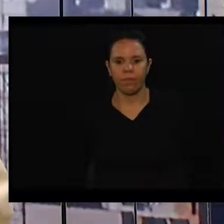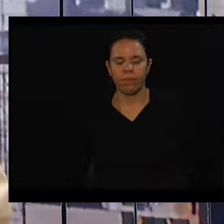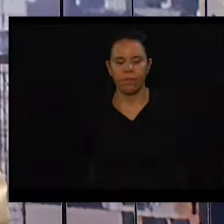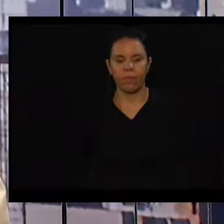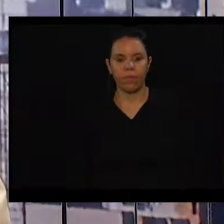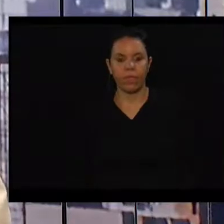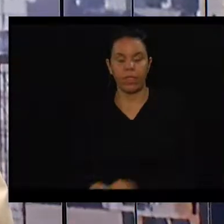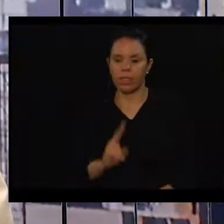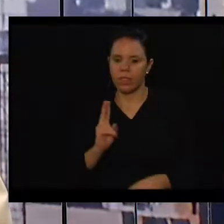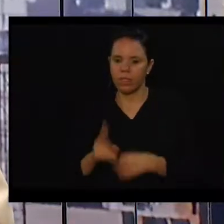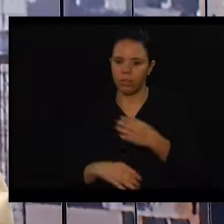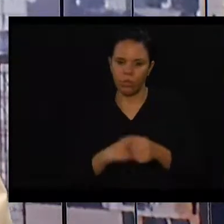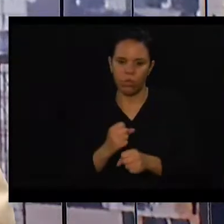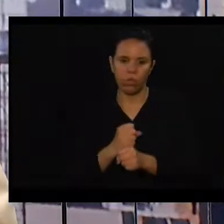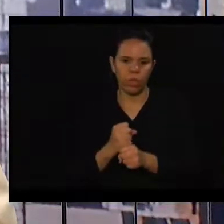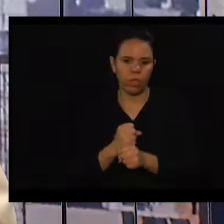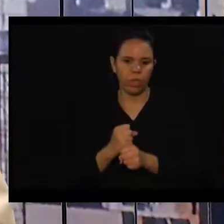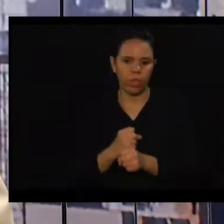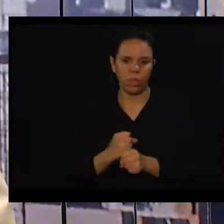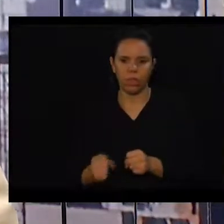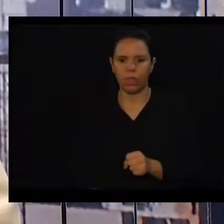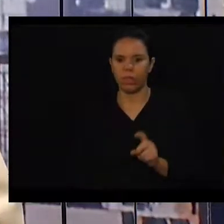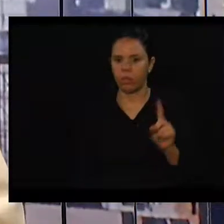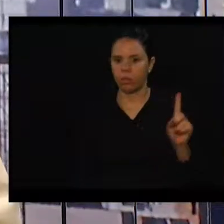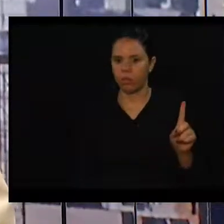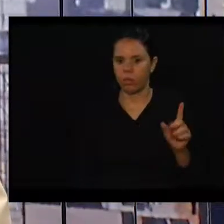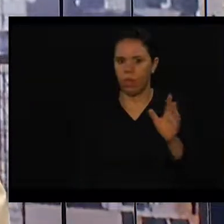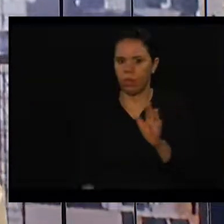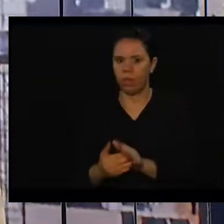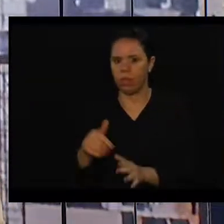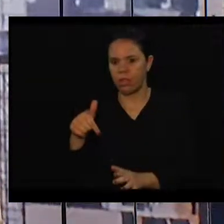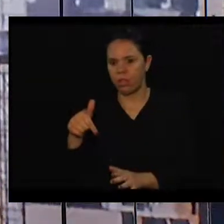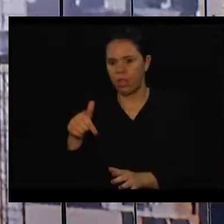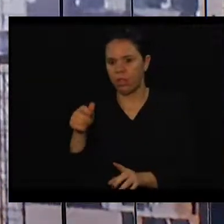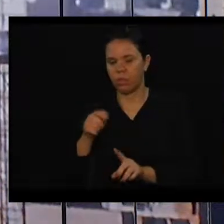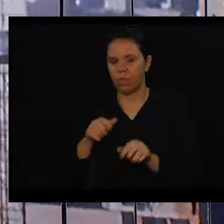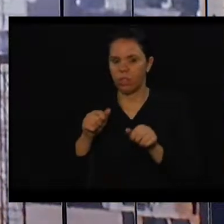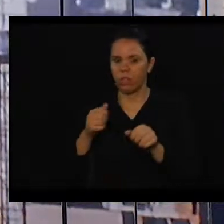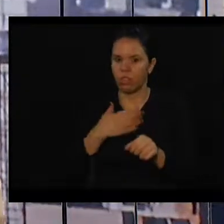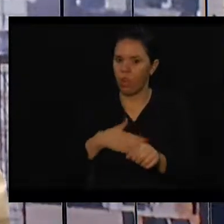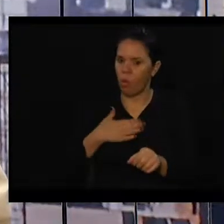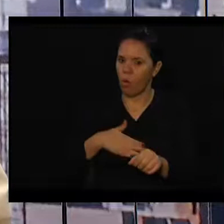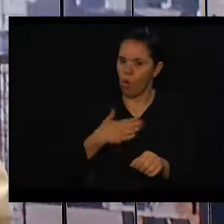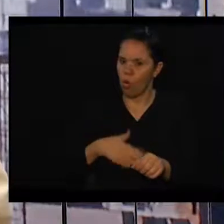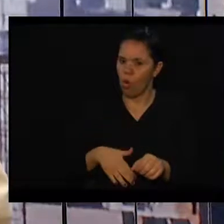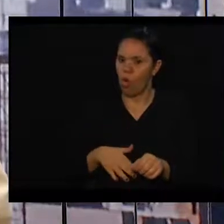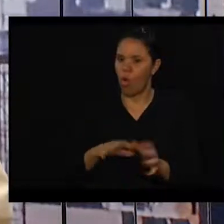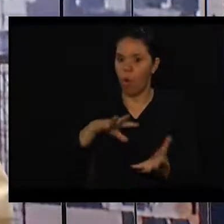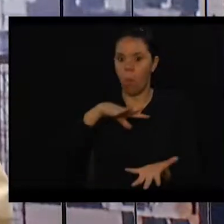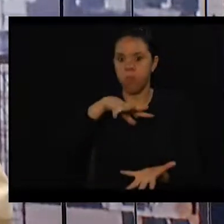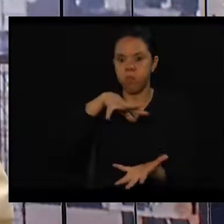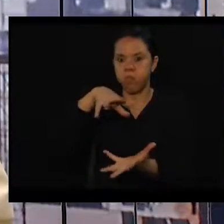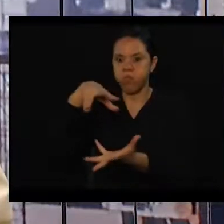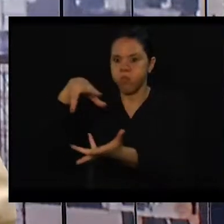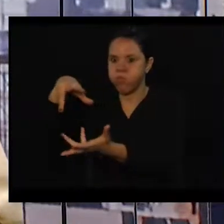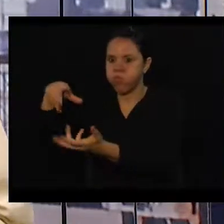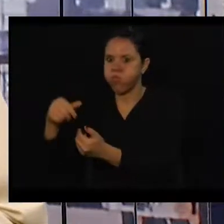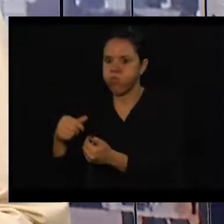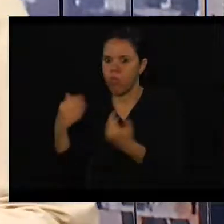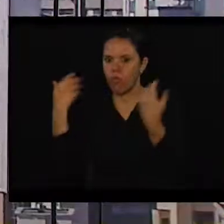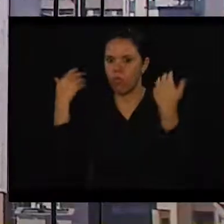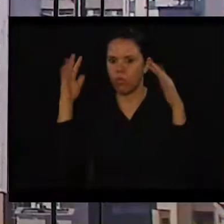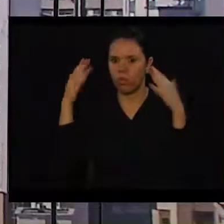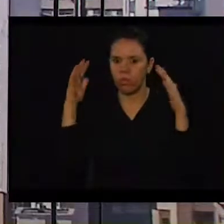Todo ano, entre 1 e 7 de agosto, o mundo comemora a Semana do Aleitamento